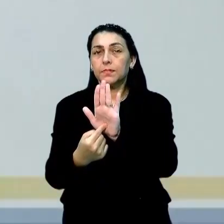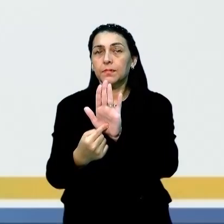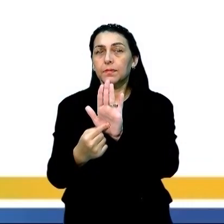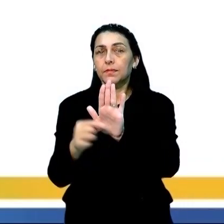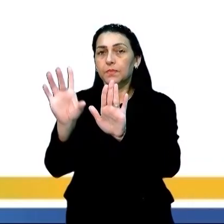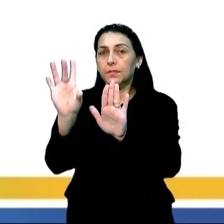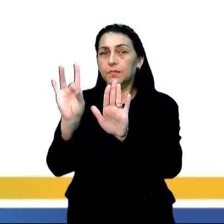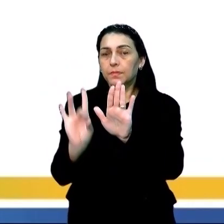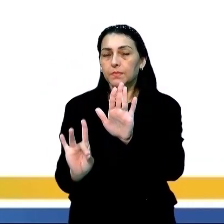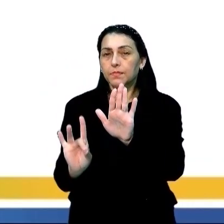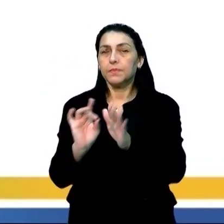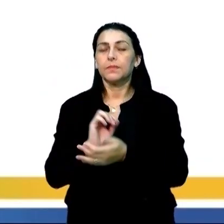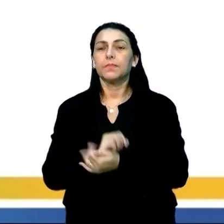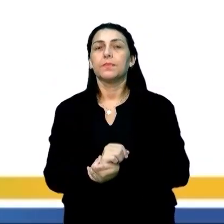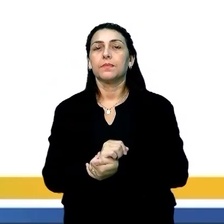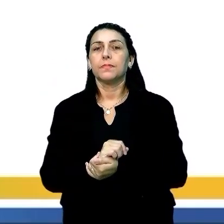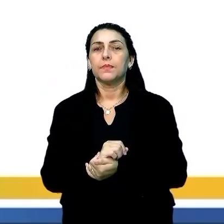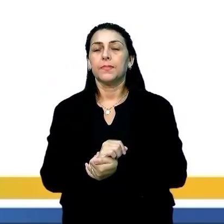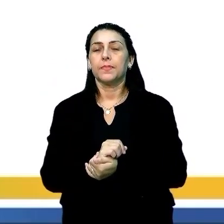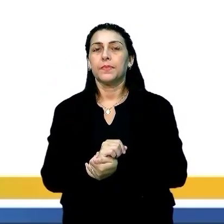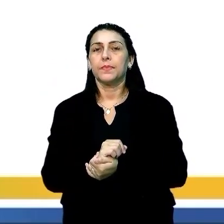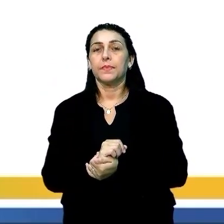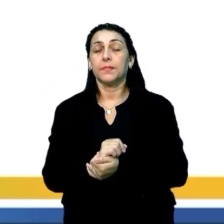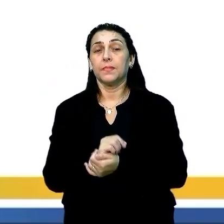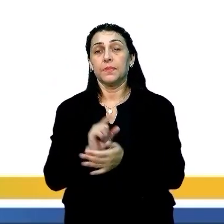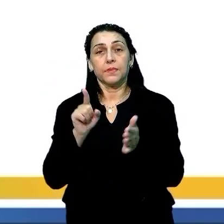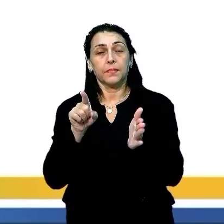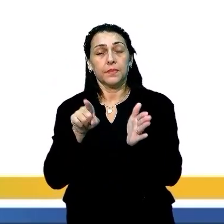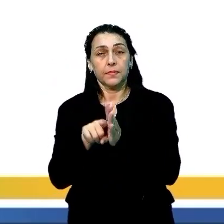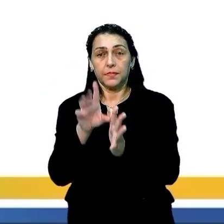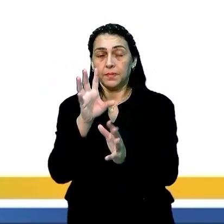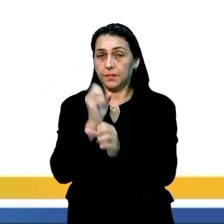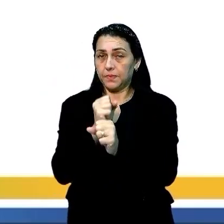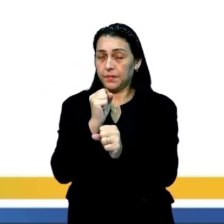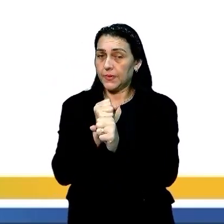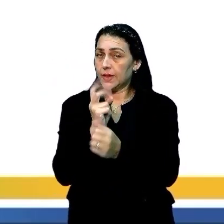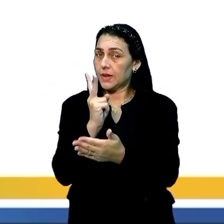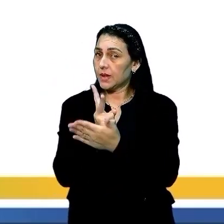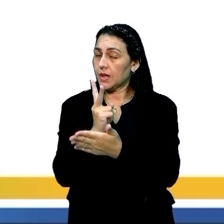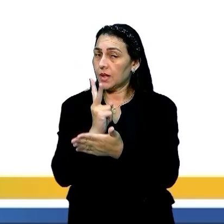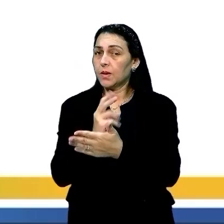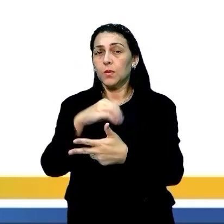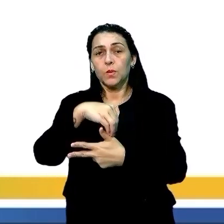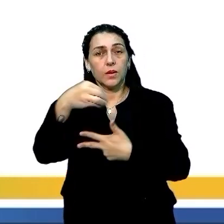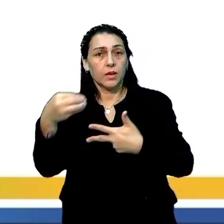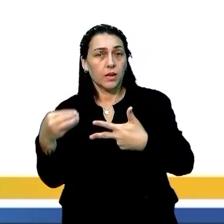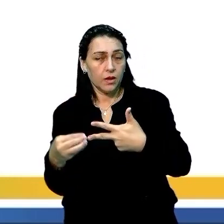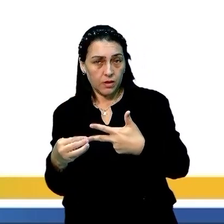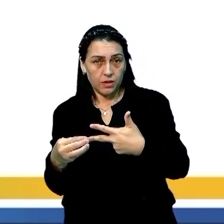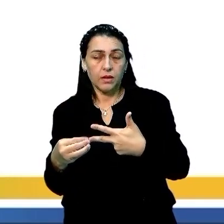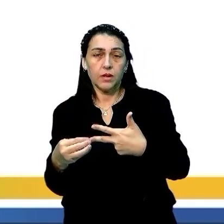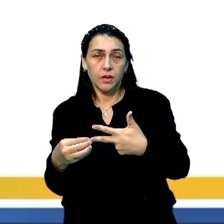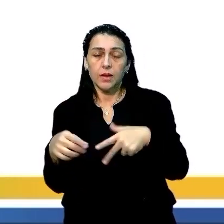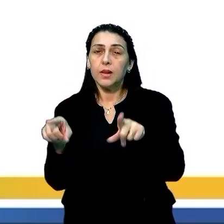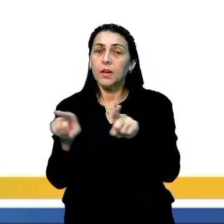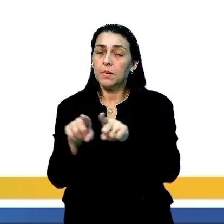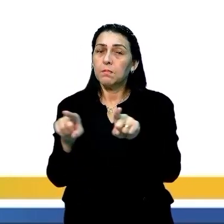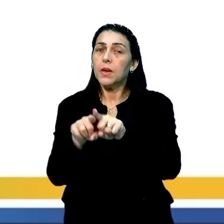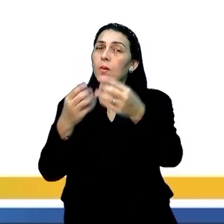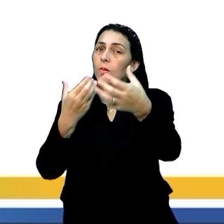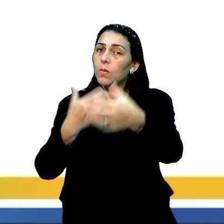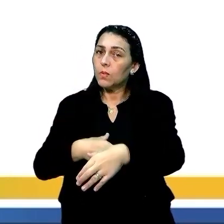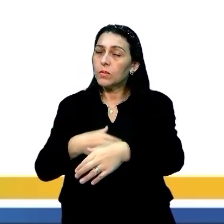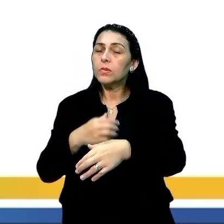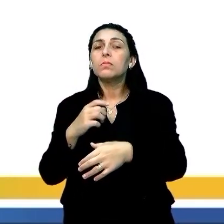passo. Porque esse tipo de questão, esse tipo de problema sempre cai no Enem, também pode cair em